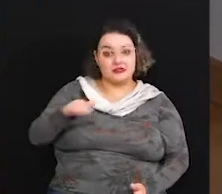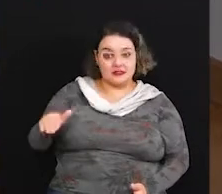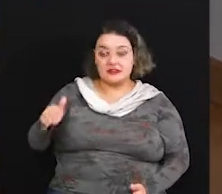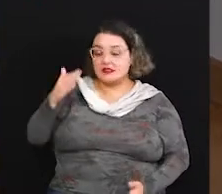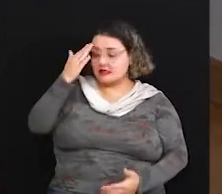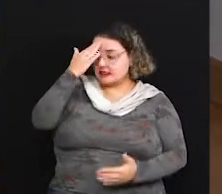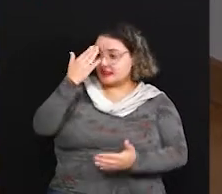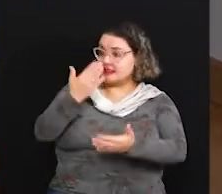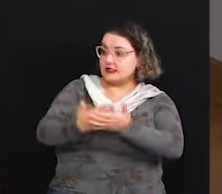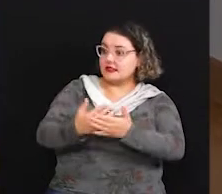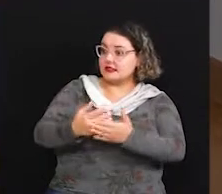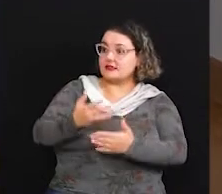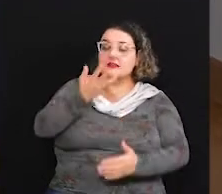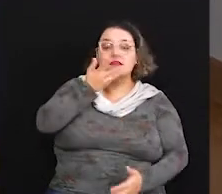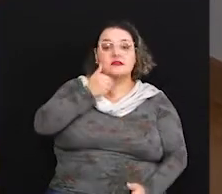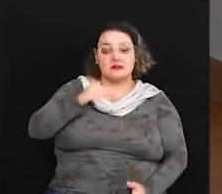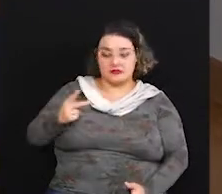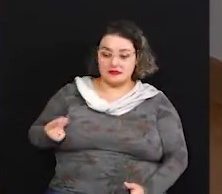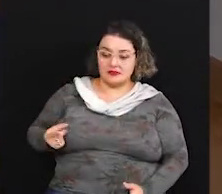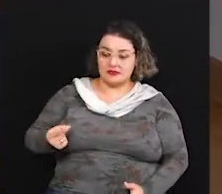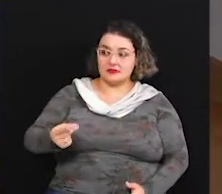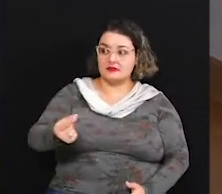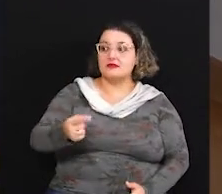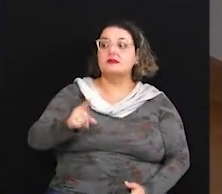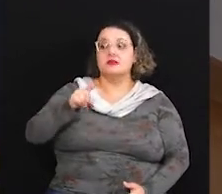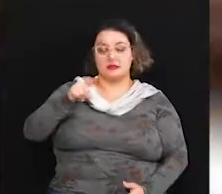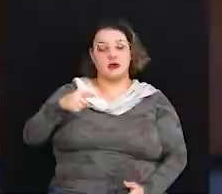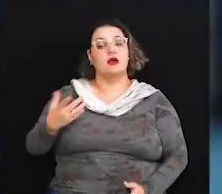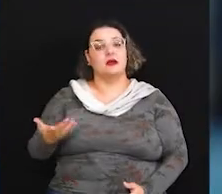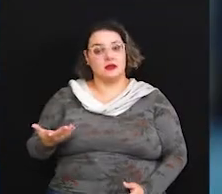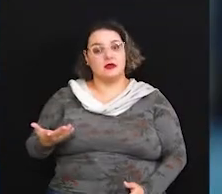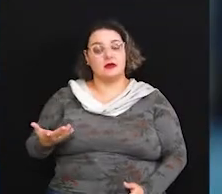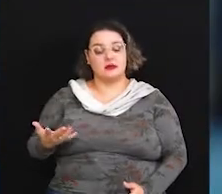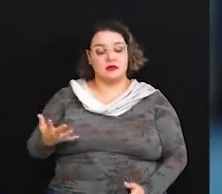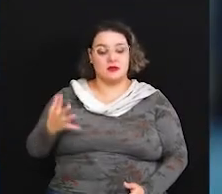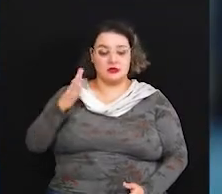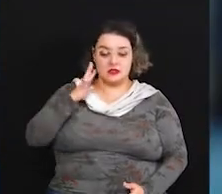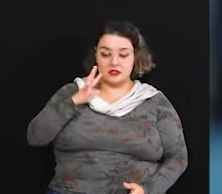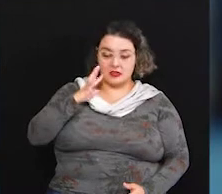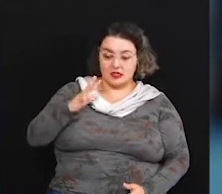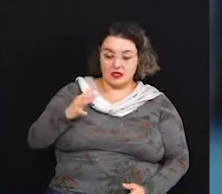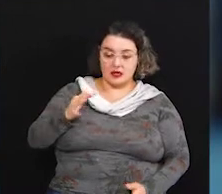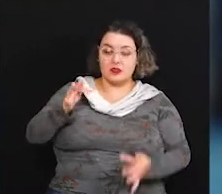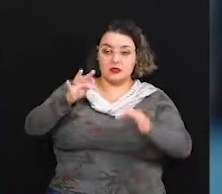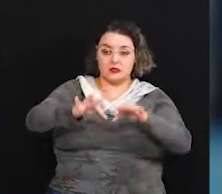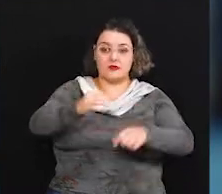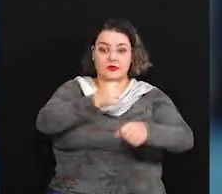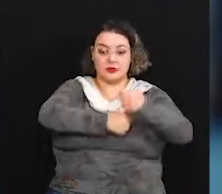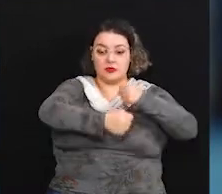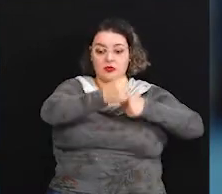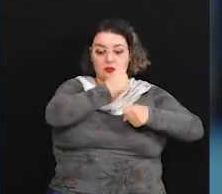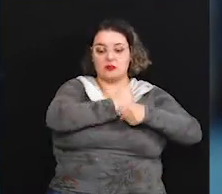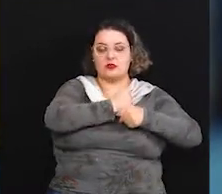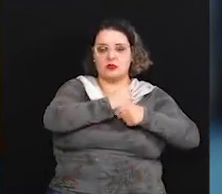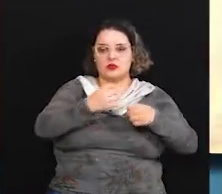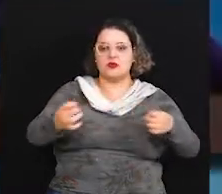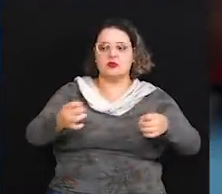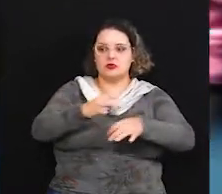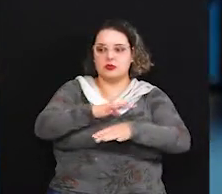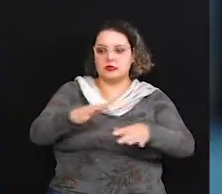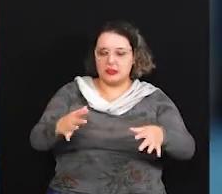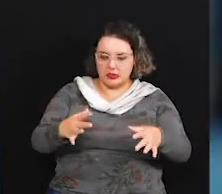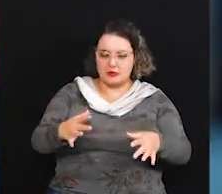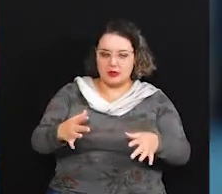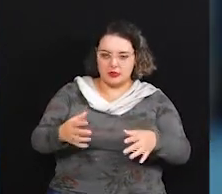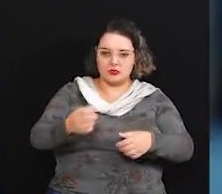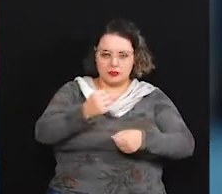E acredito que tem crianças que passam bastante tempo aqui, né? Sim, foi interessante. No final do ano passado, no encerramento